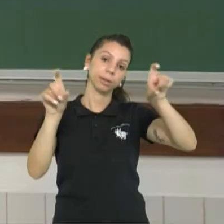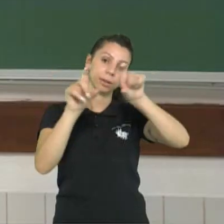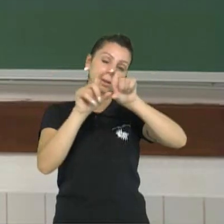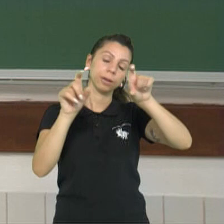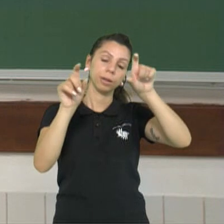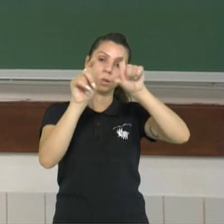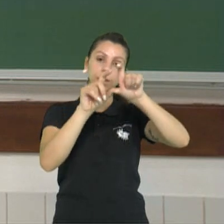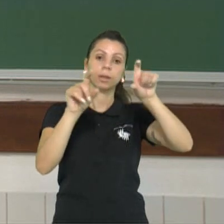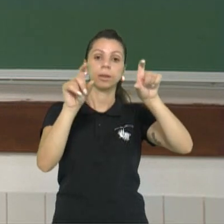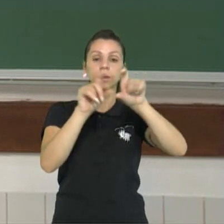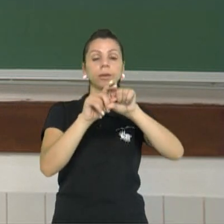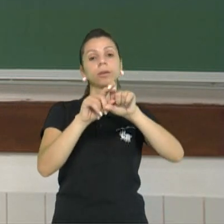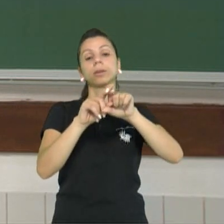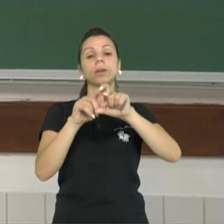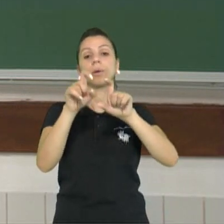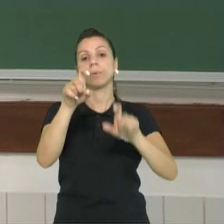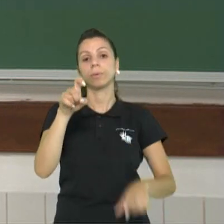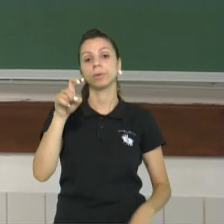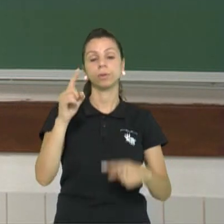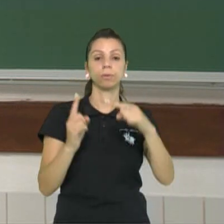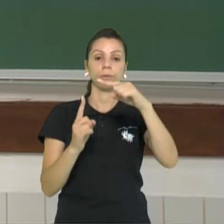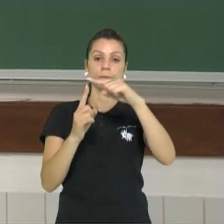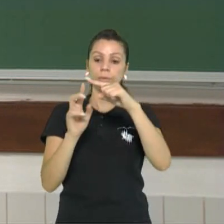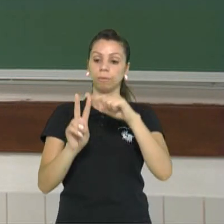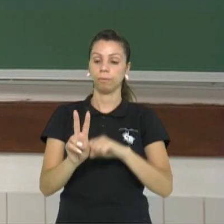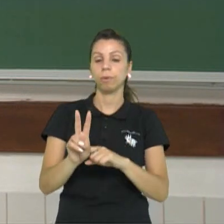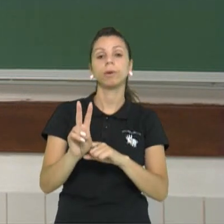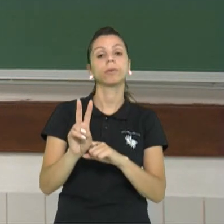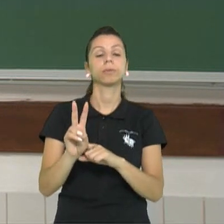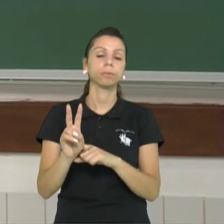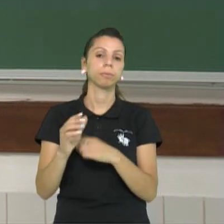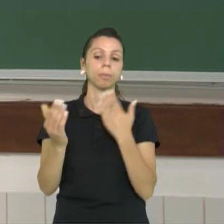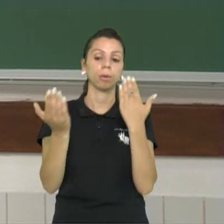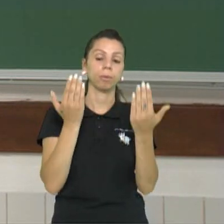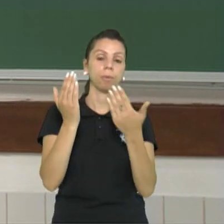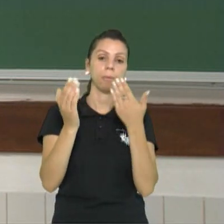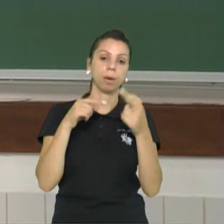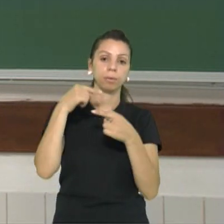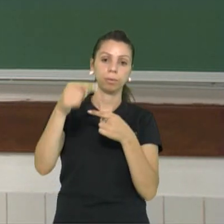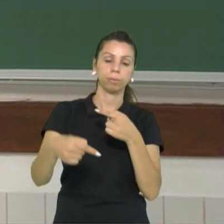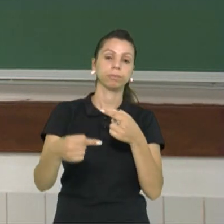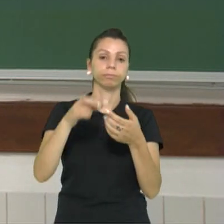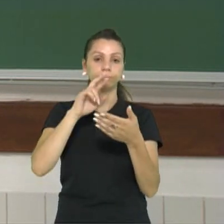que fornece para você o x do vértice, você pode utilizar e aí a gente compara na hora da